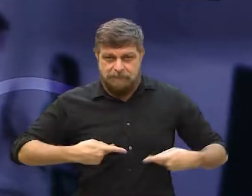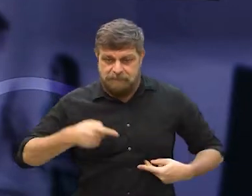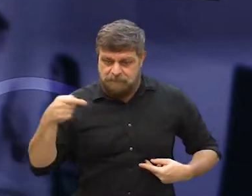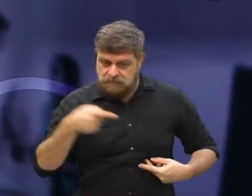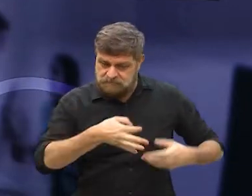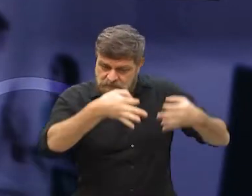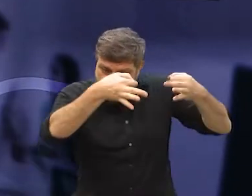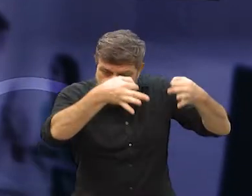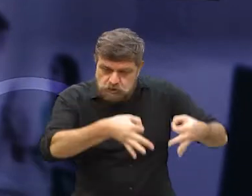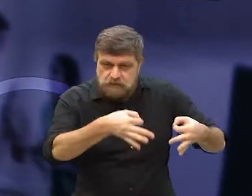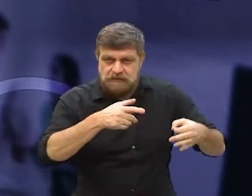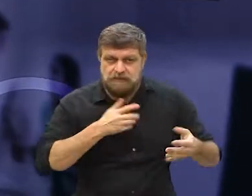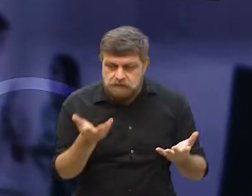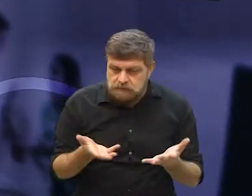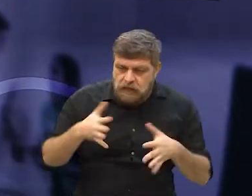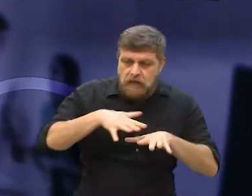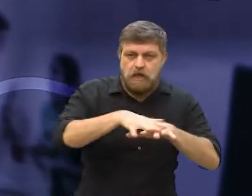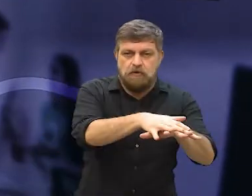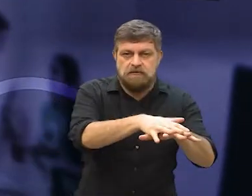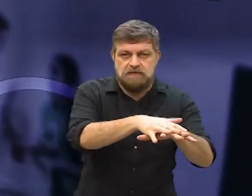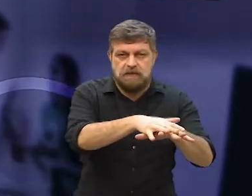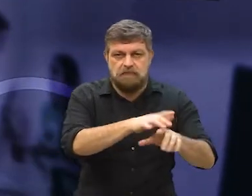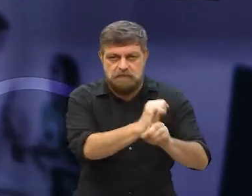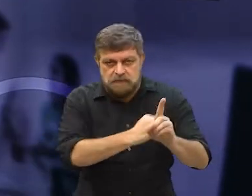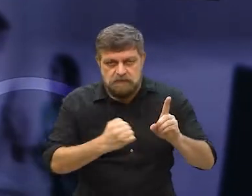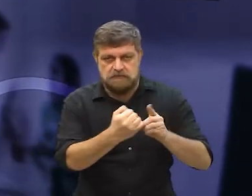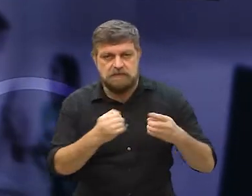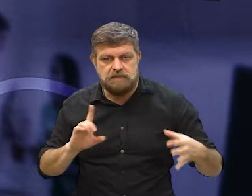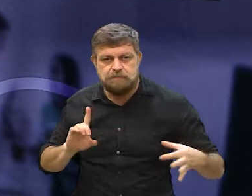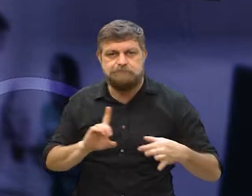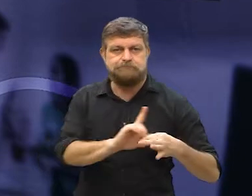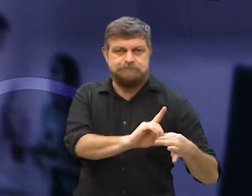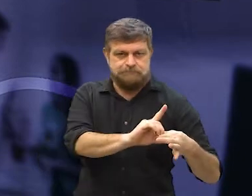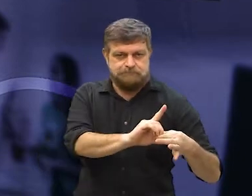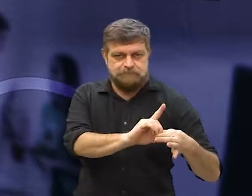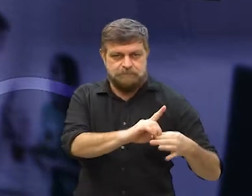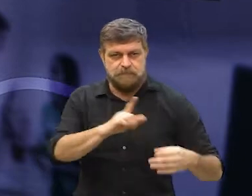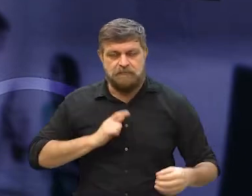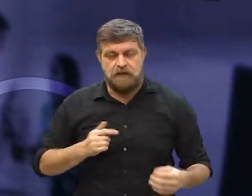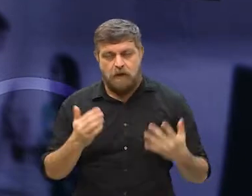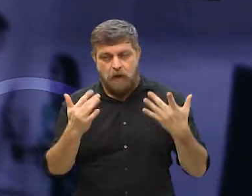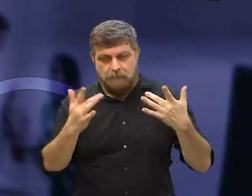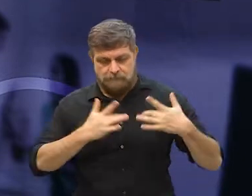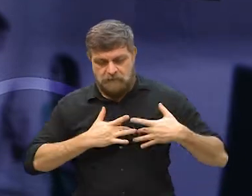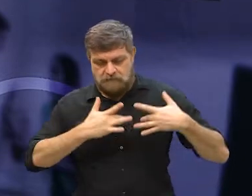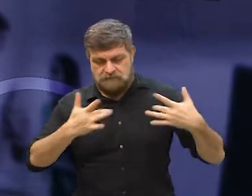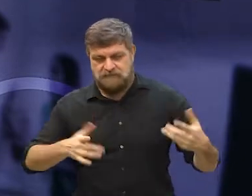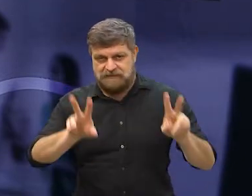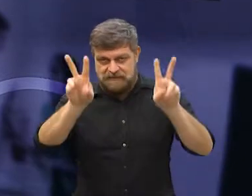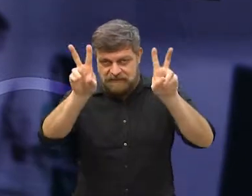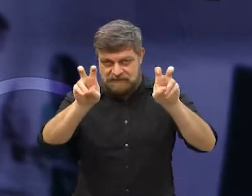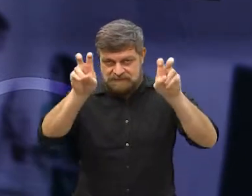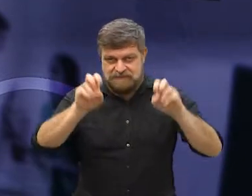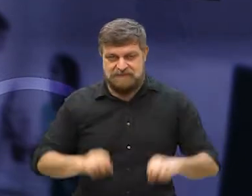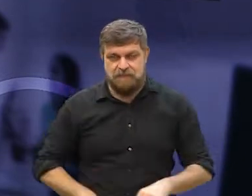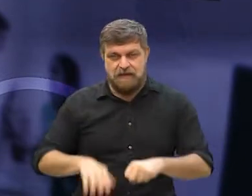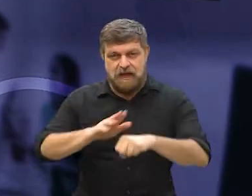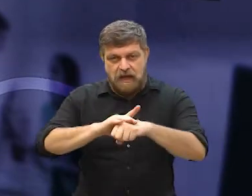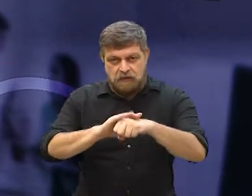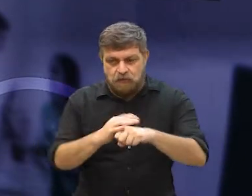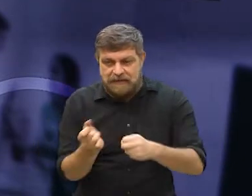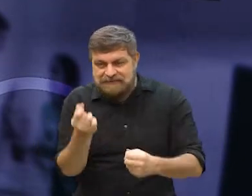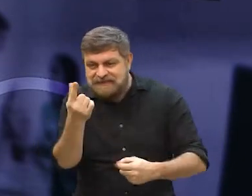são dignas também de uma inclusão, de uma inserção na sociedade. Então, Mãos Solidárias vem falar sobre isso e é por isso que hoje